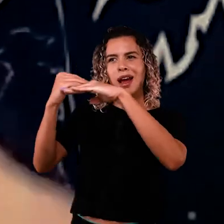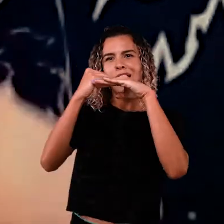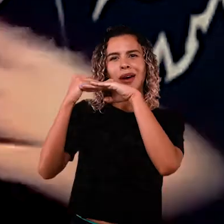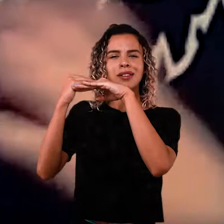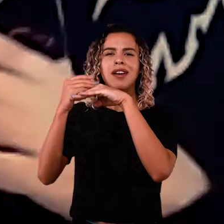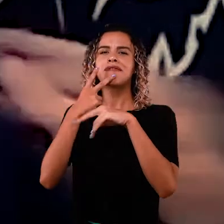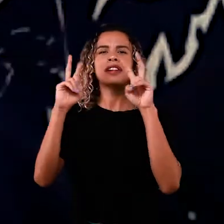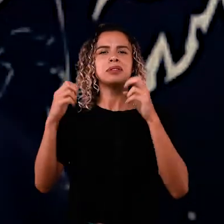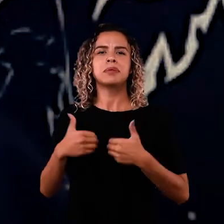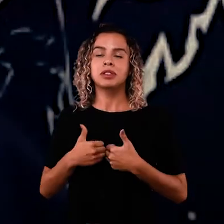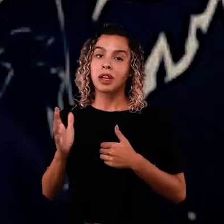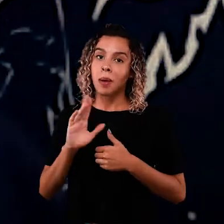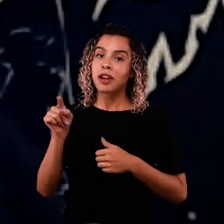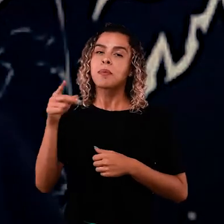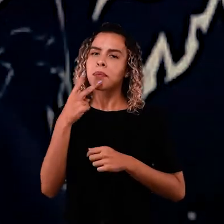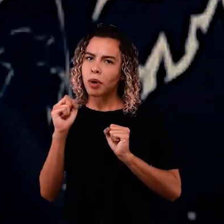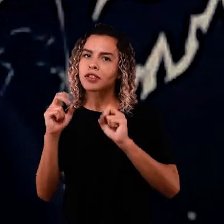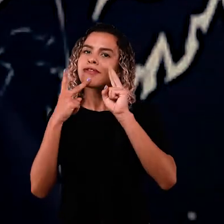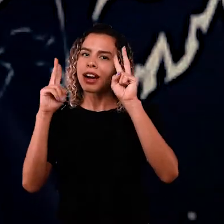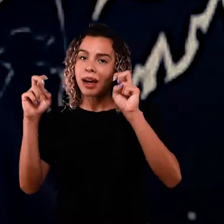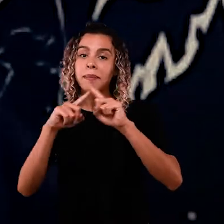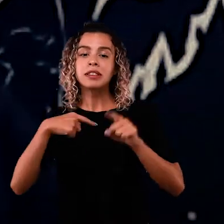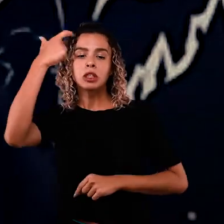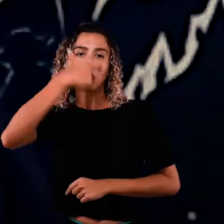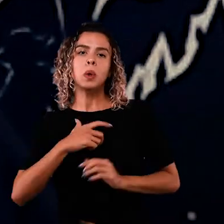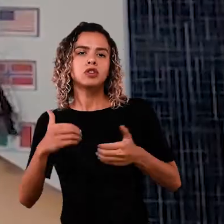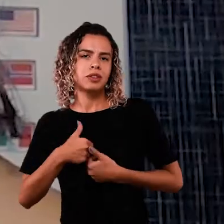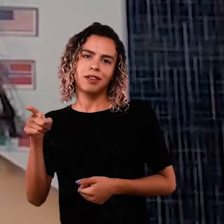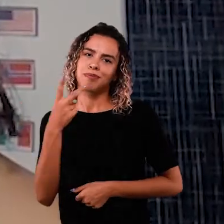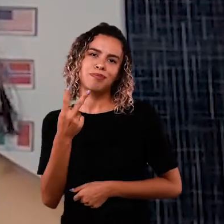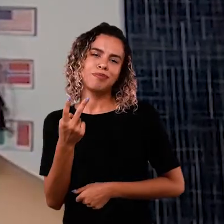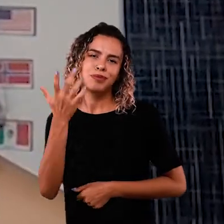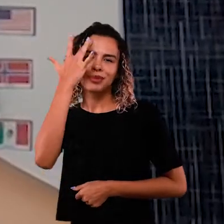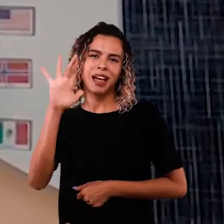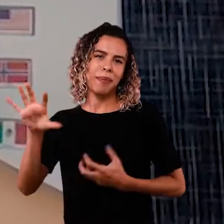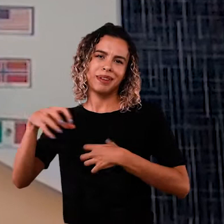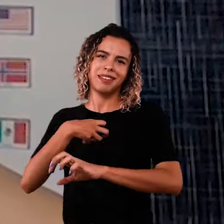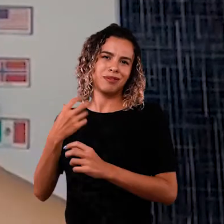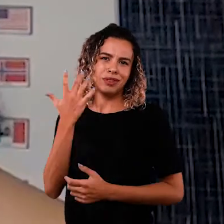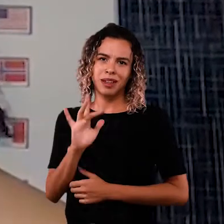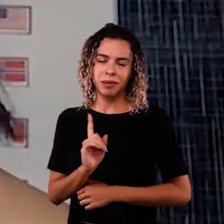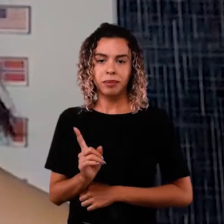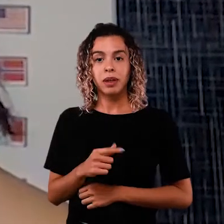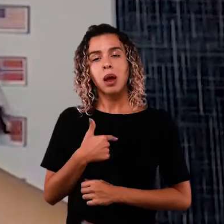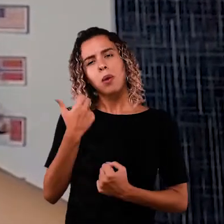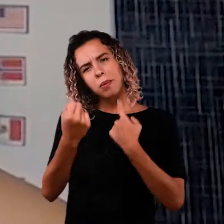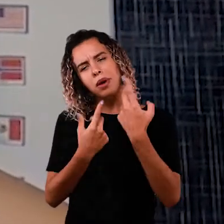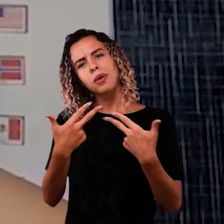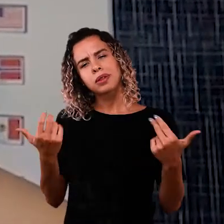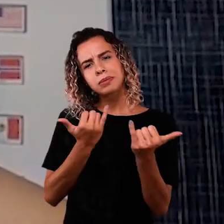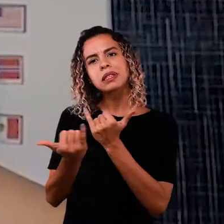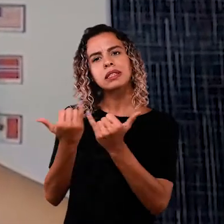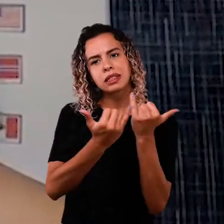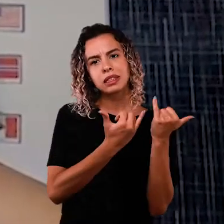é que o neurotípico não pode falar sobre autismo, ele só não pode falar como é ser autista. Alice. Olha, eu acho que muitas coisas são